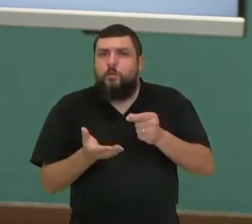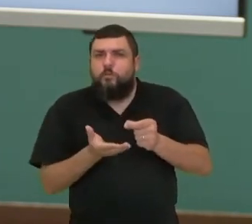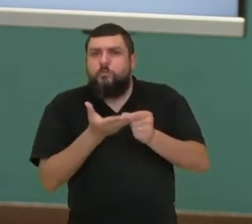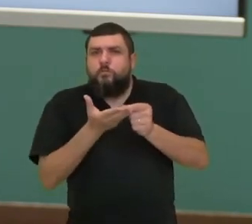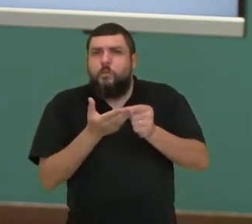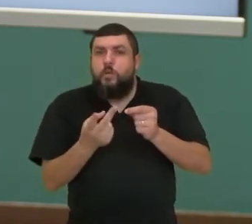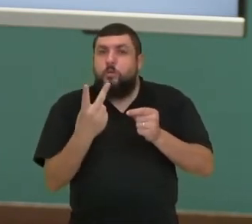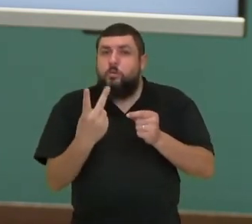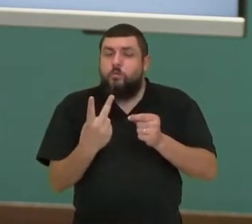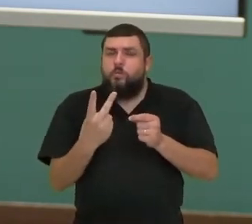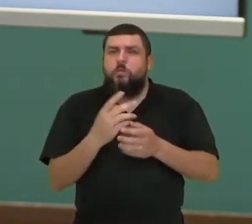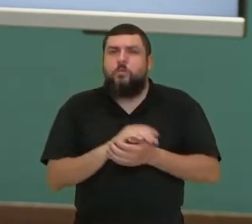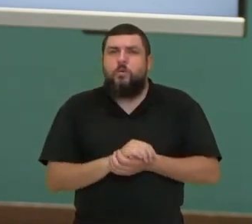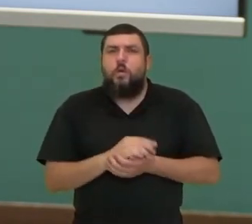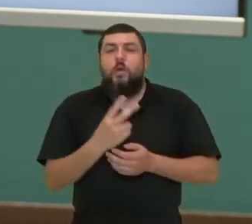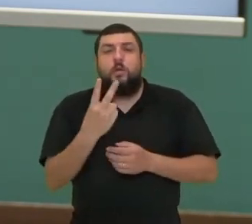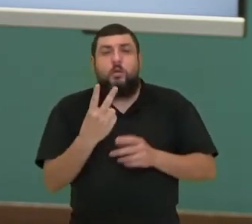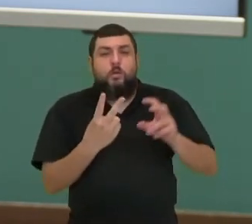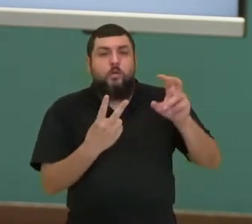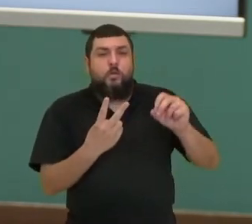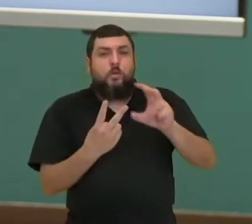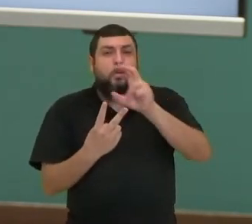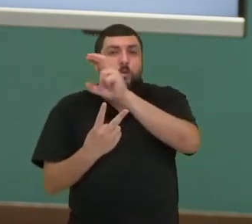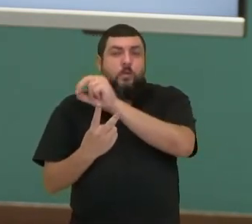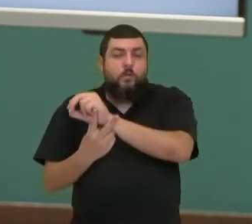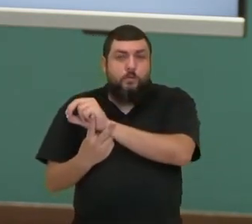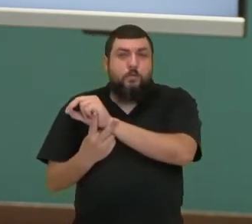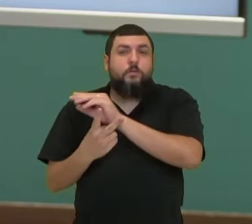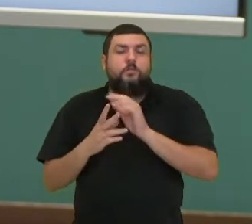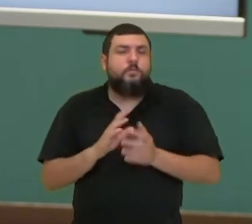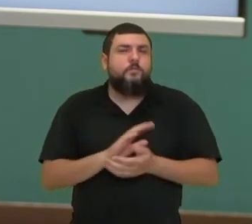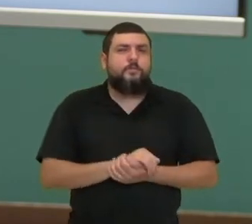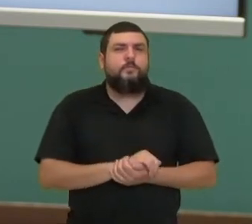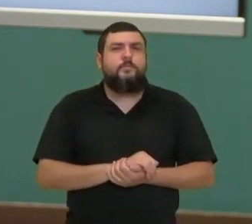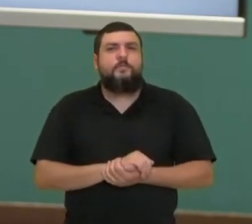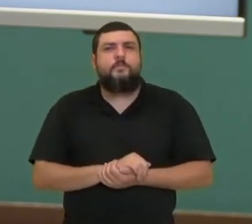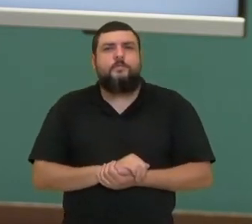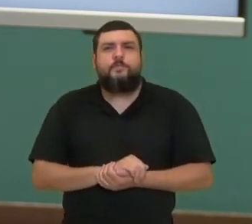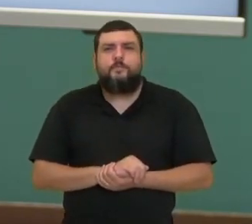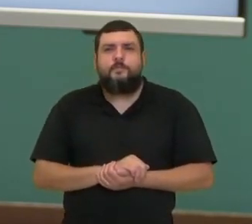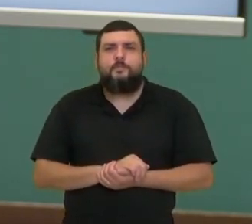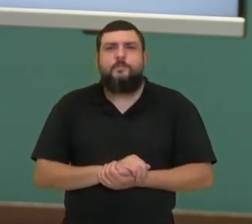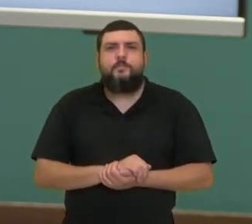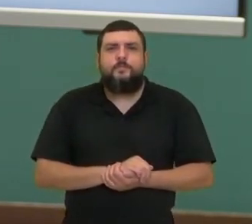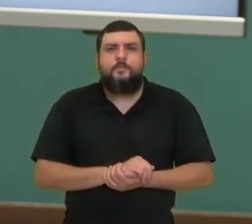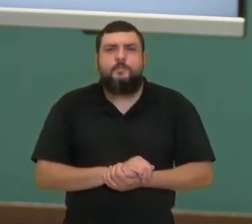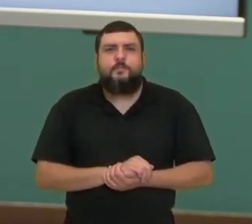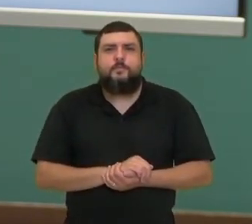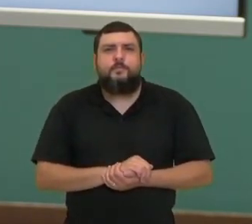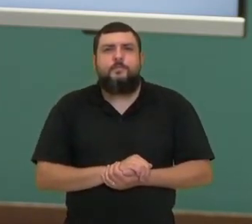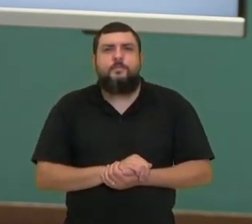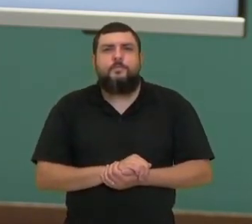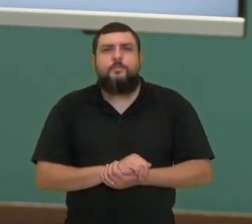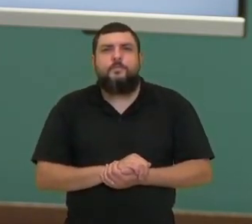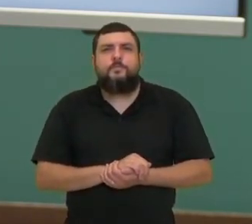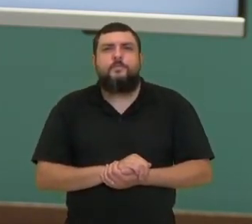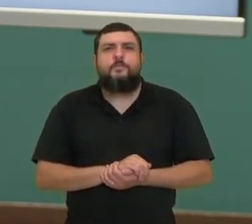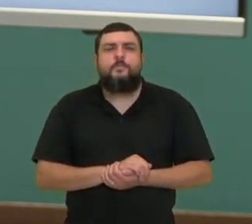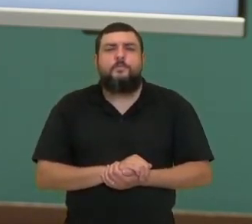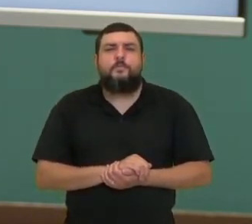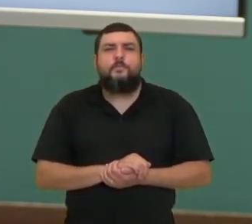cada face vai ter 50% de chance de aparecer em um determinado lançamento,